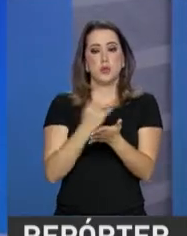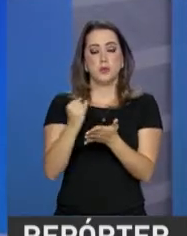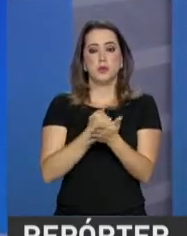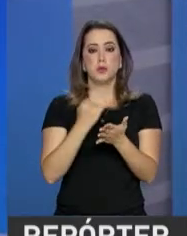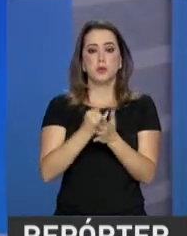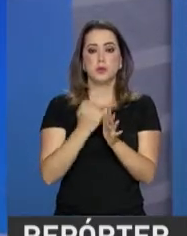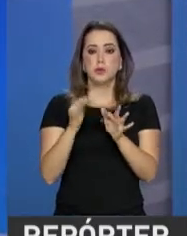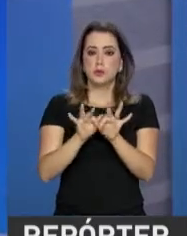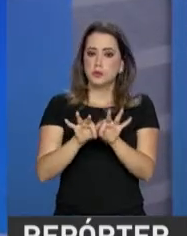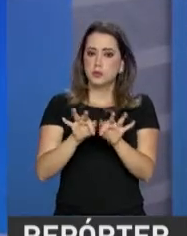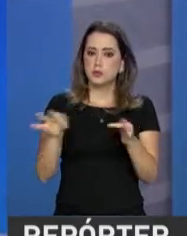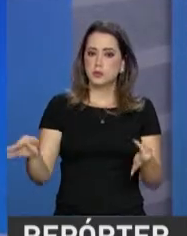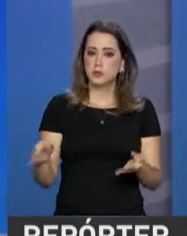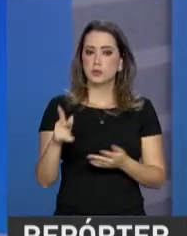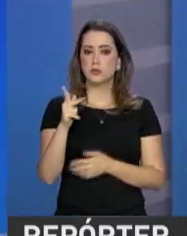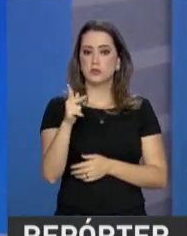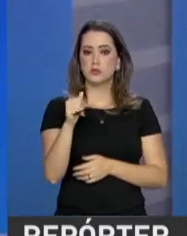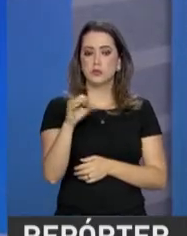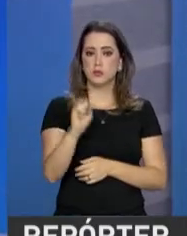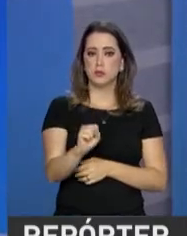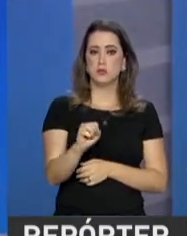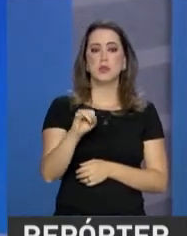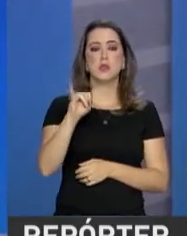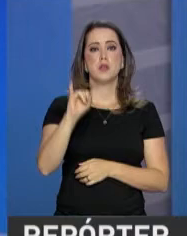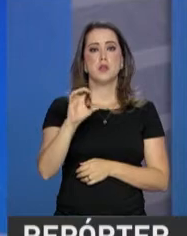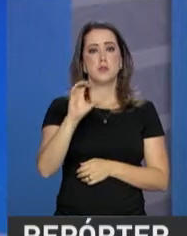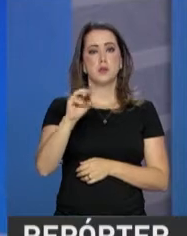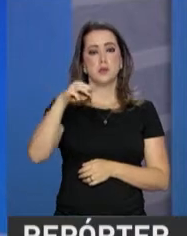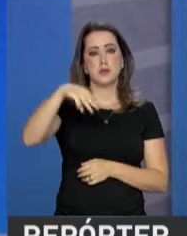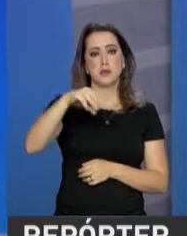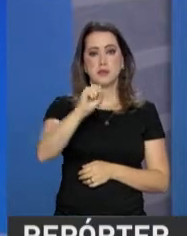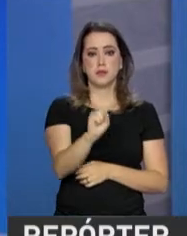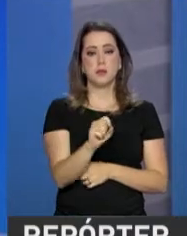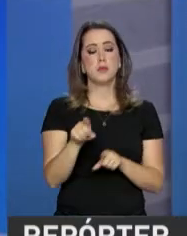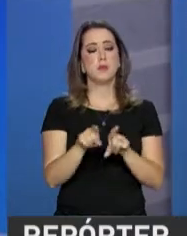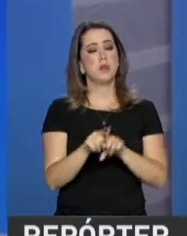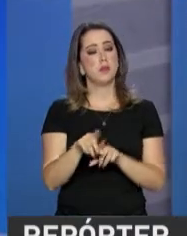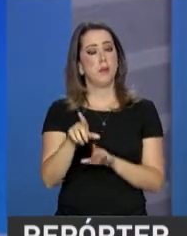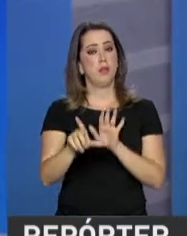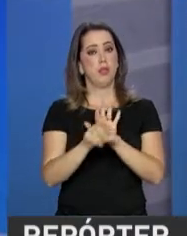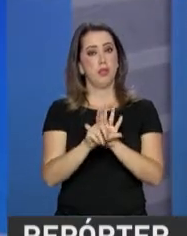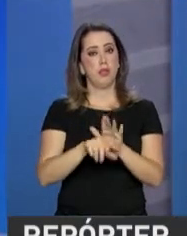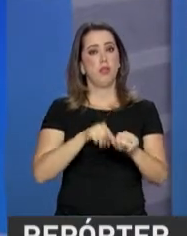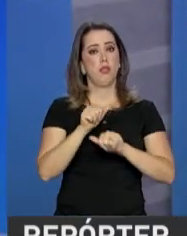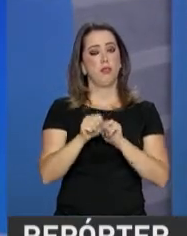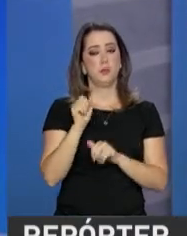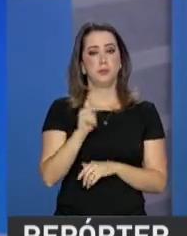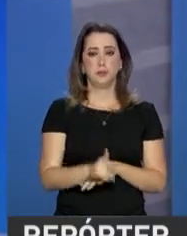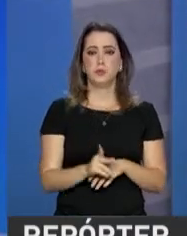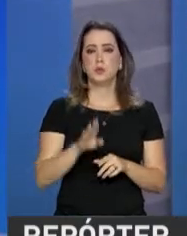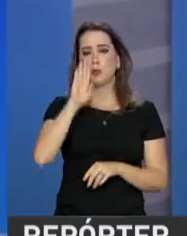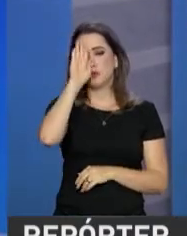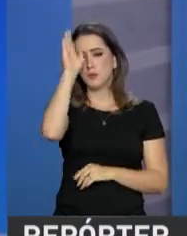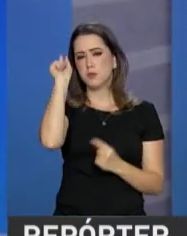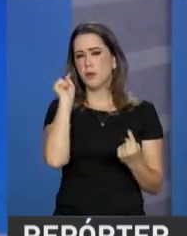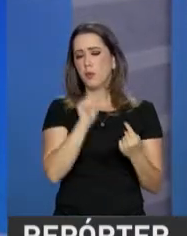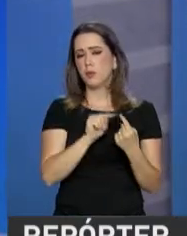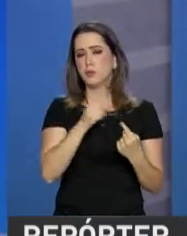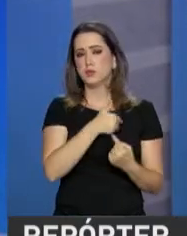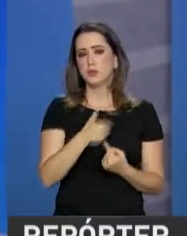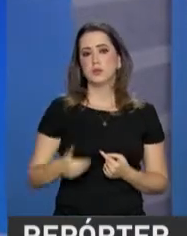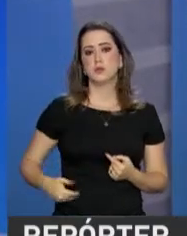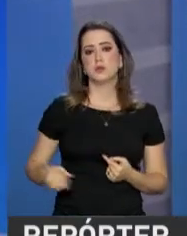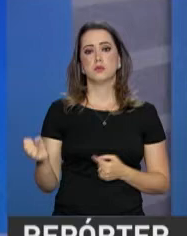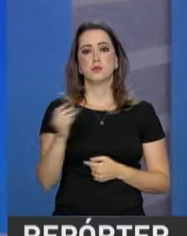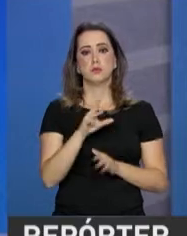com a simplificação do PIS/COFINS e do ICMS e a reforma da Previdência. Lembrou também de prioridades na agenda do governo,